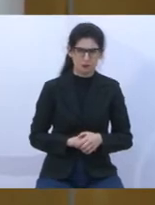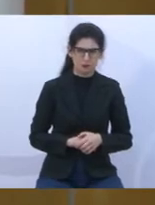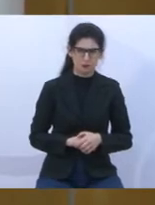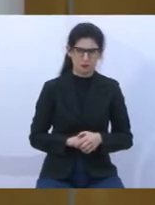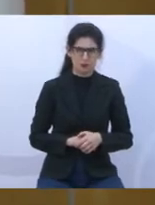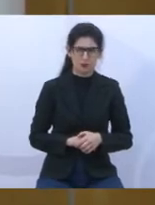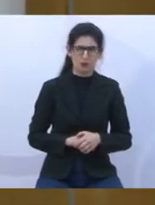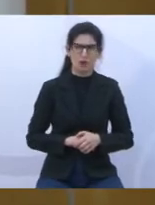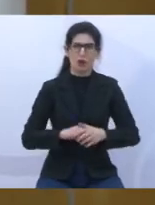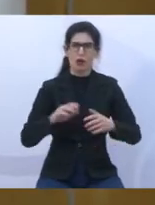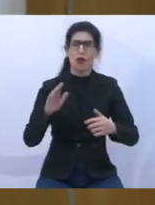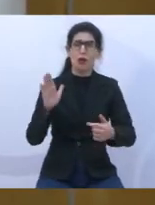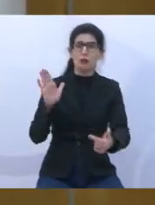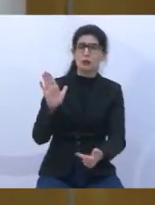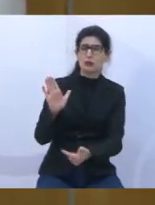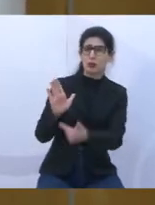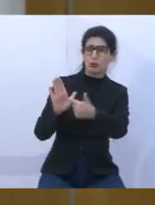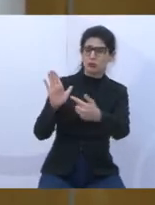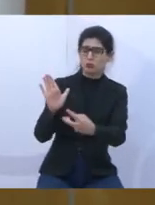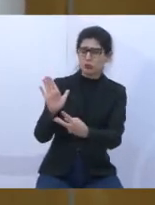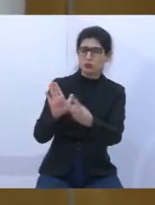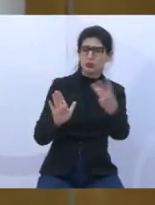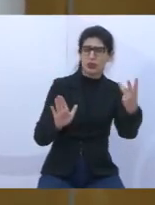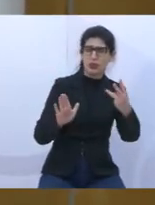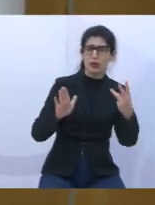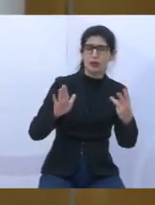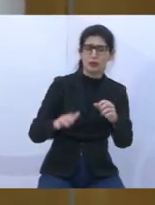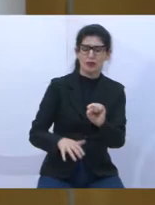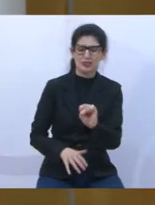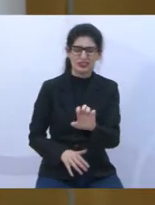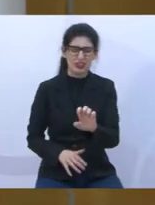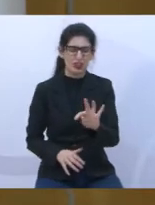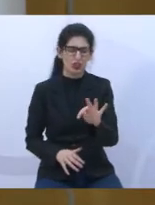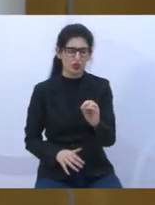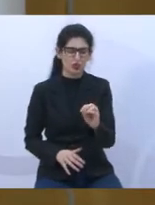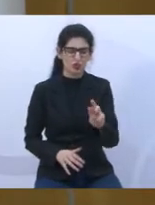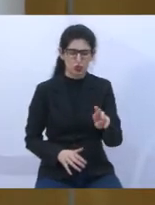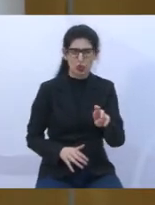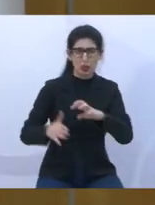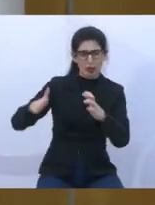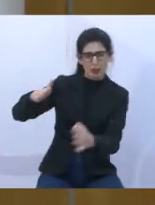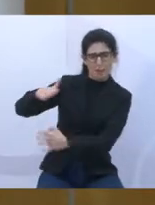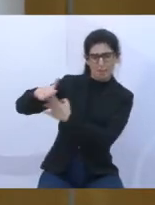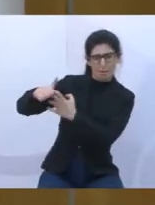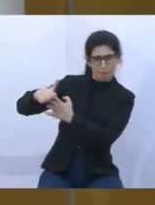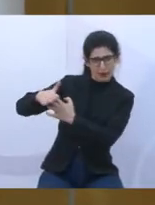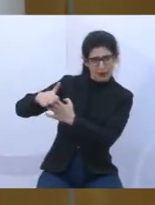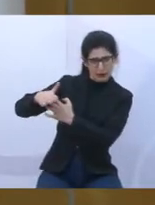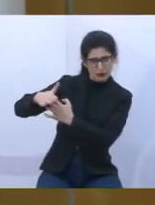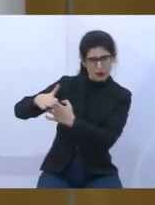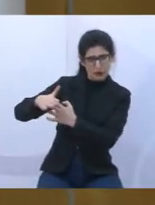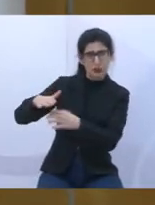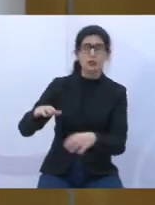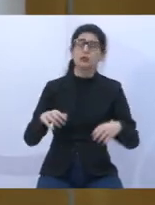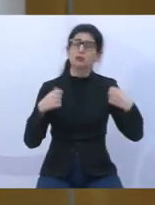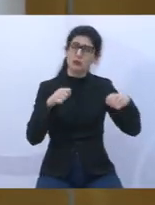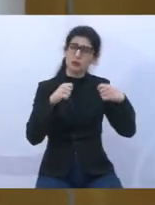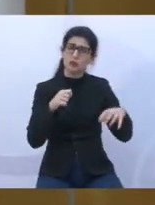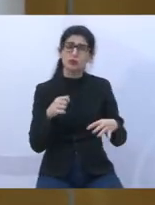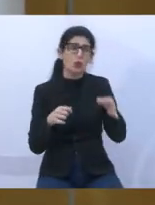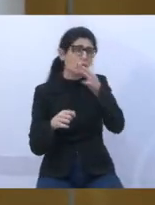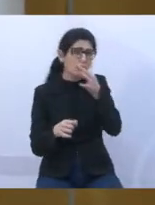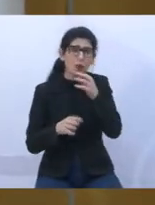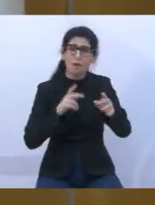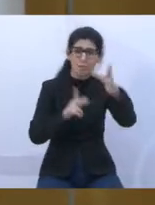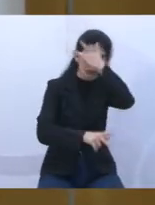segundo setor e para o terceiro setor que é muito importante dentro de uma sociedade para que